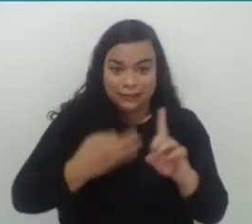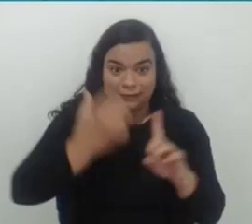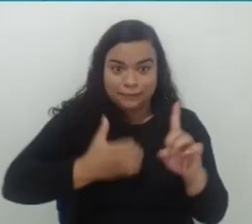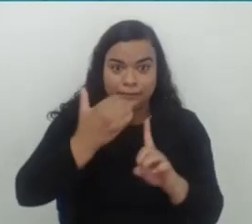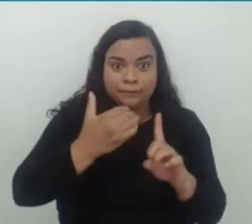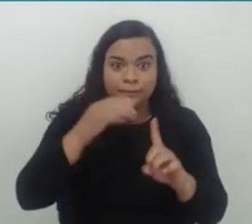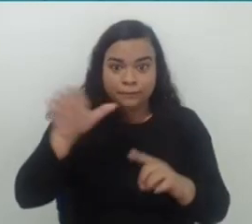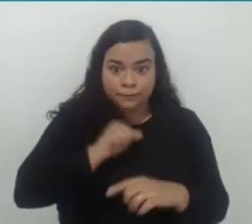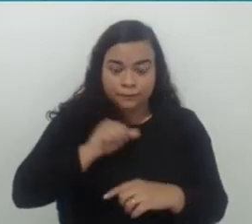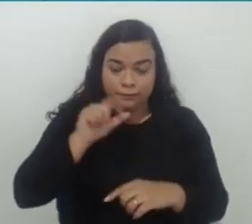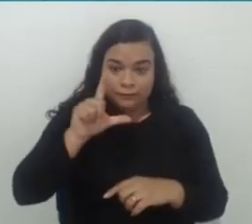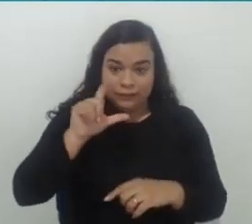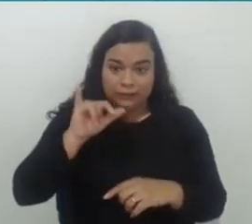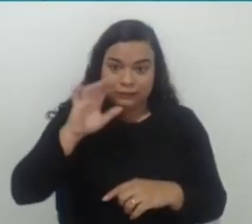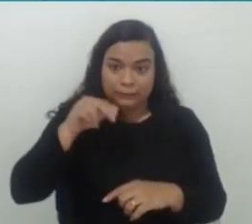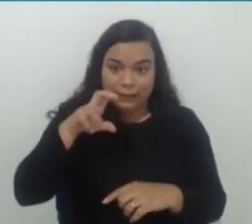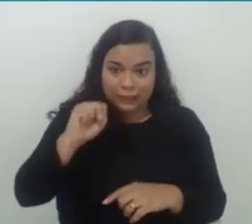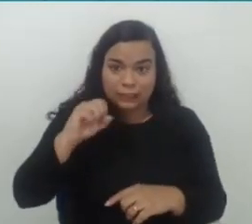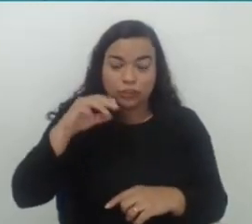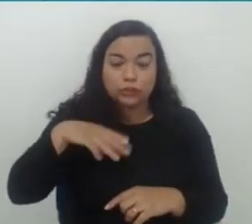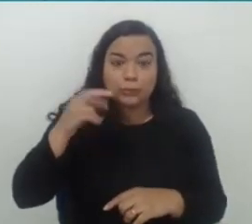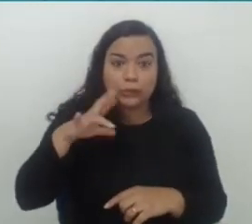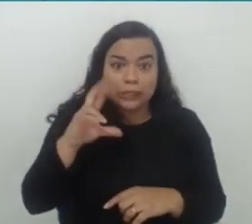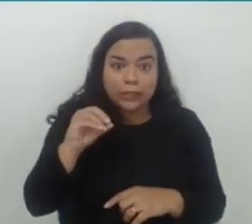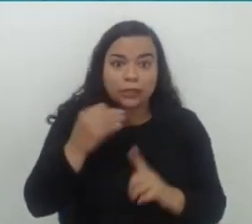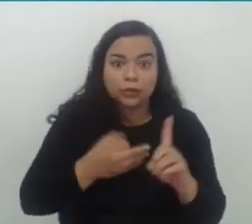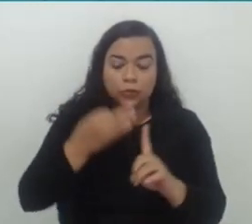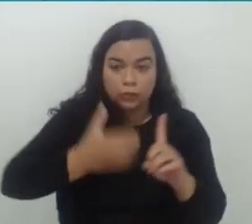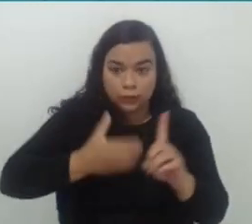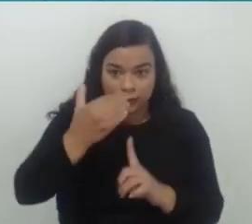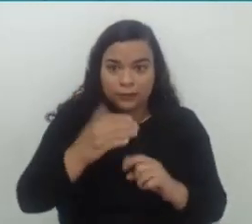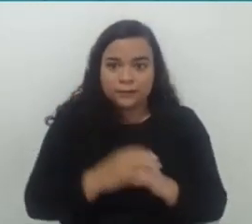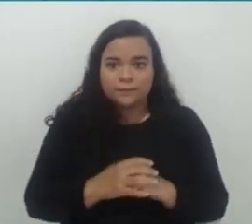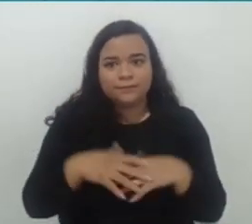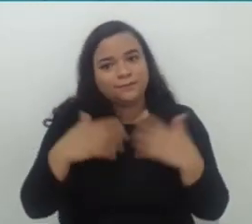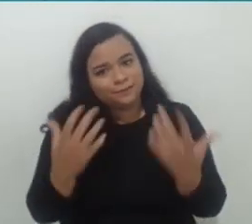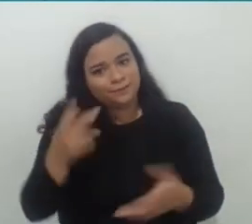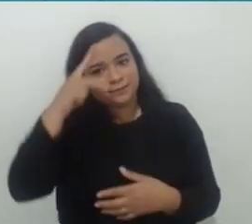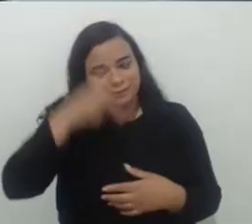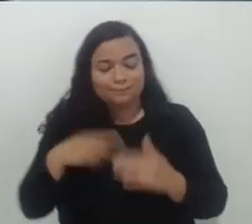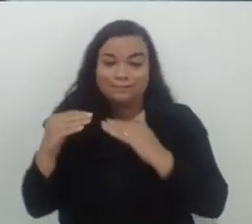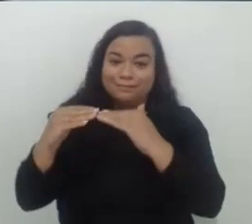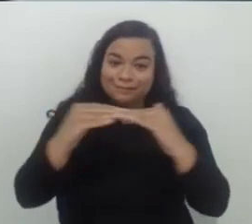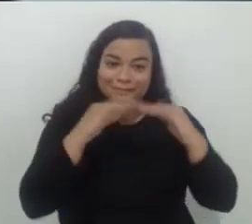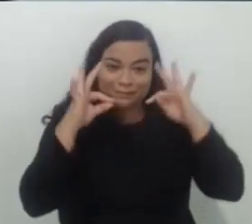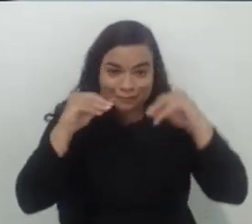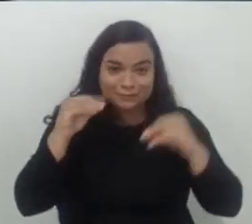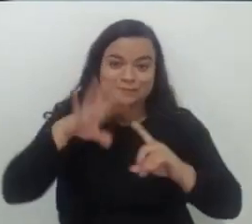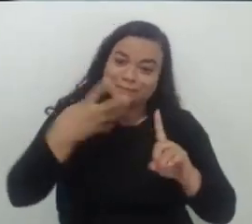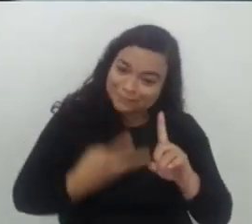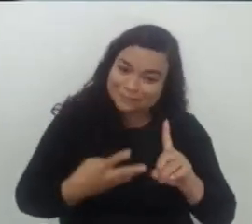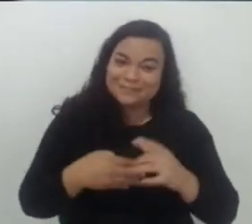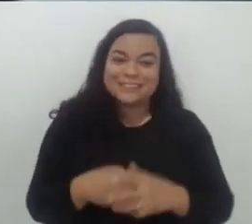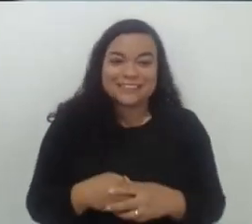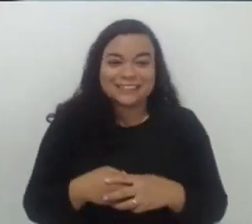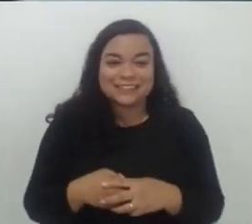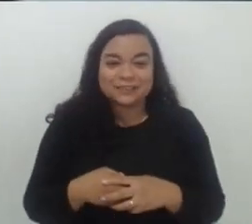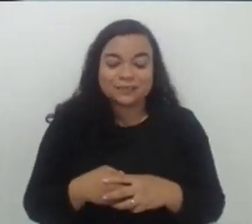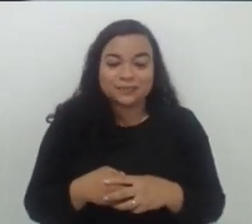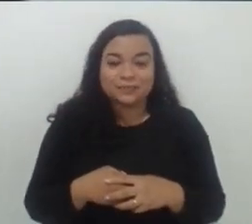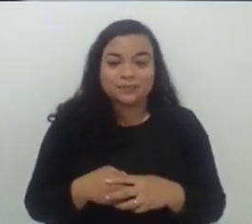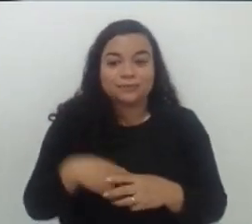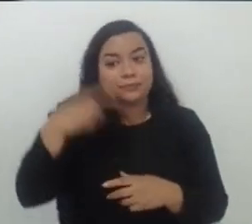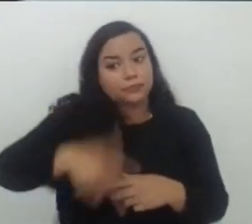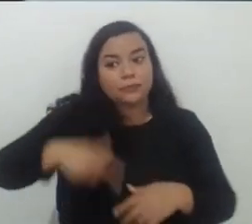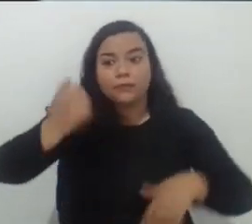Ibanês Monteiro. Presidente, congratulo-me com todas as homenagens feitas aos colegas e não tenho